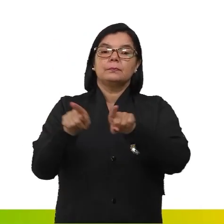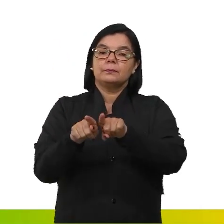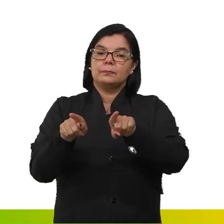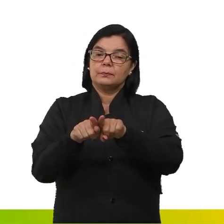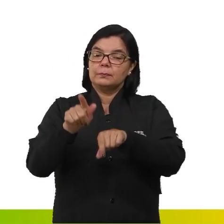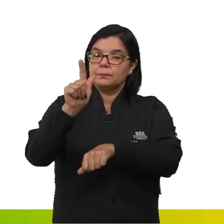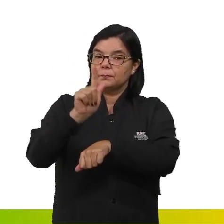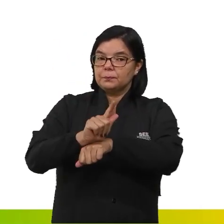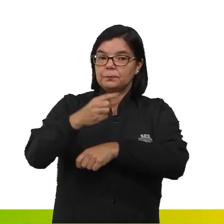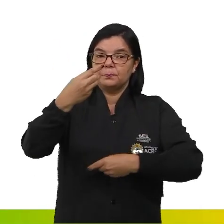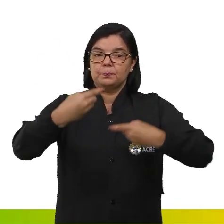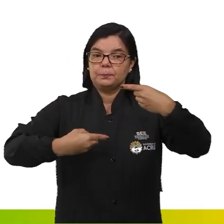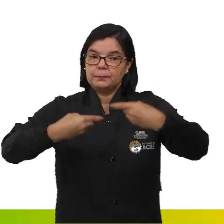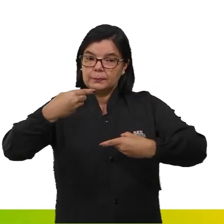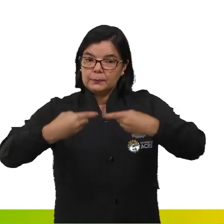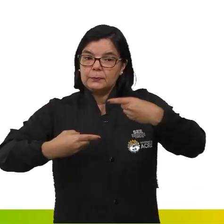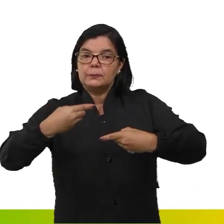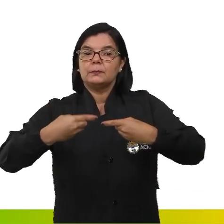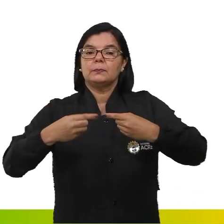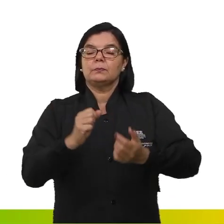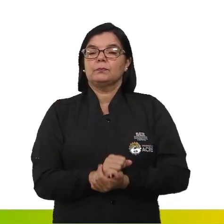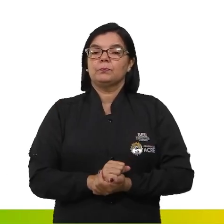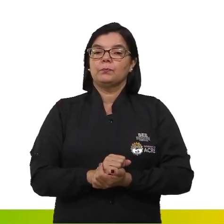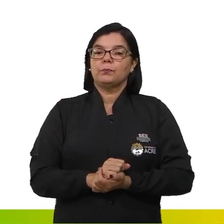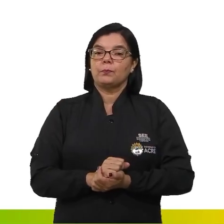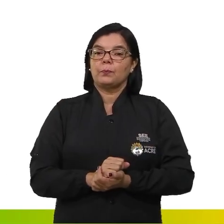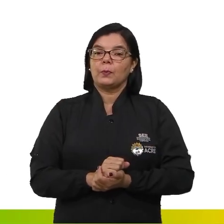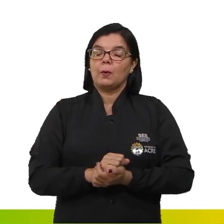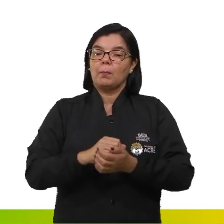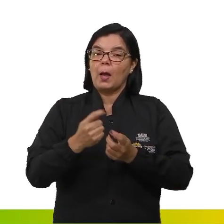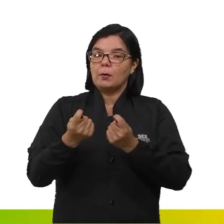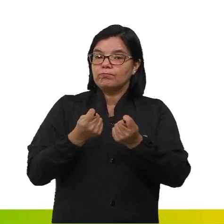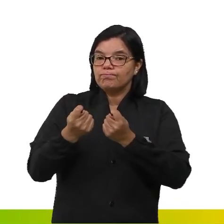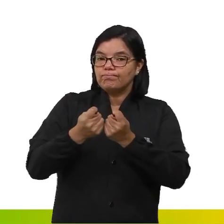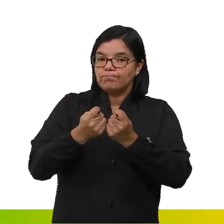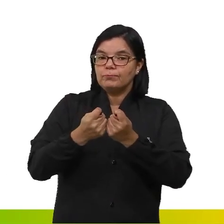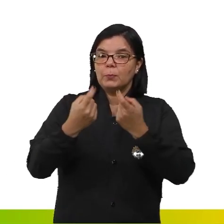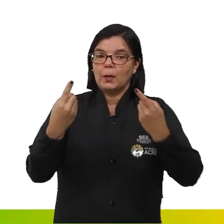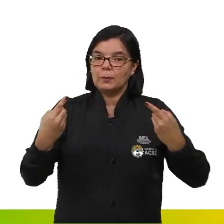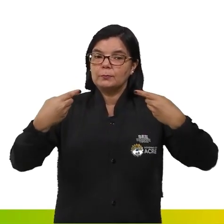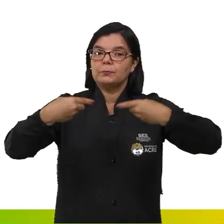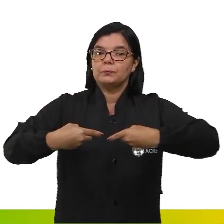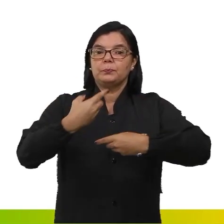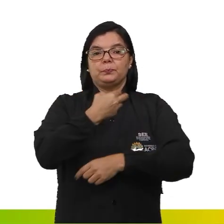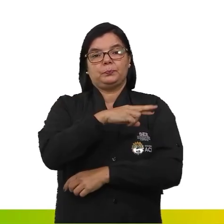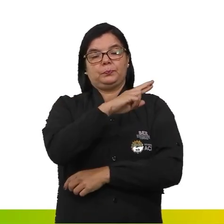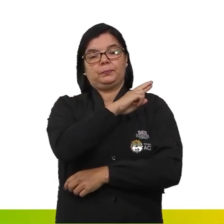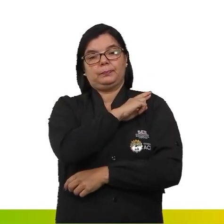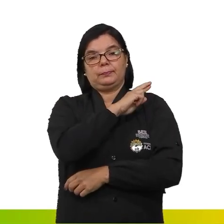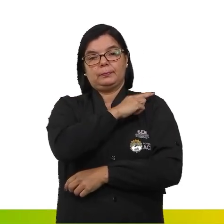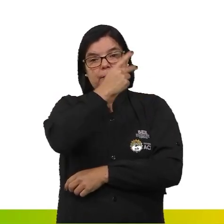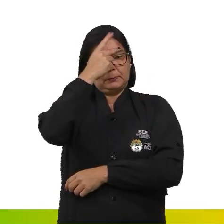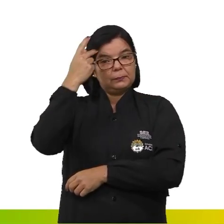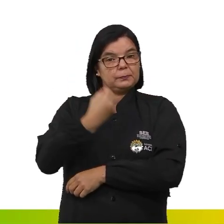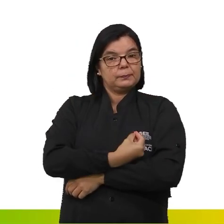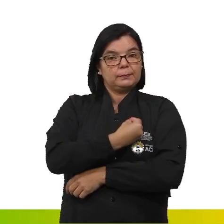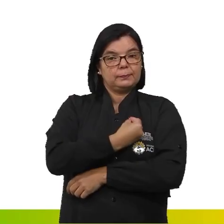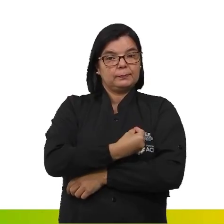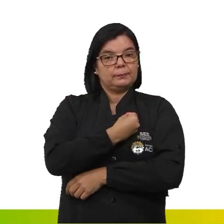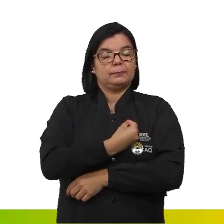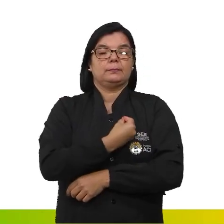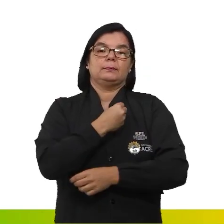interpessoais, na gestão pública, com mecanismos de controle e responsabilização dos